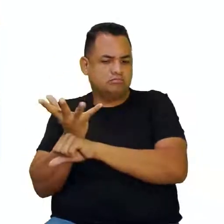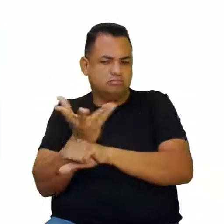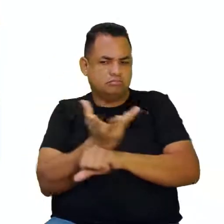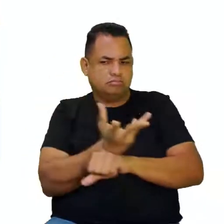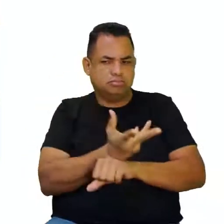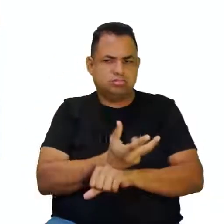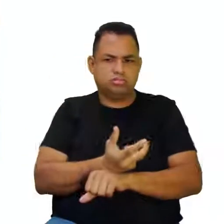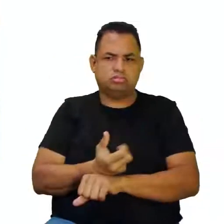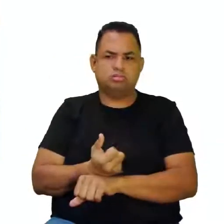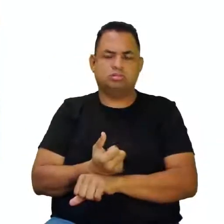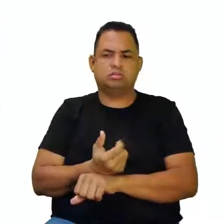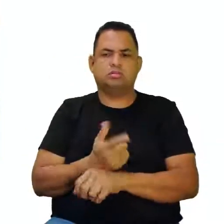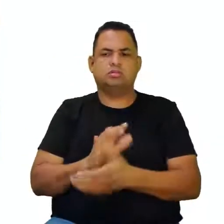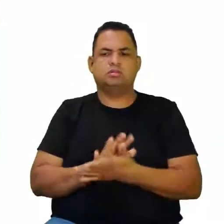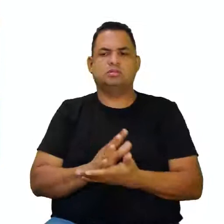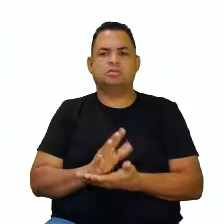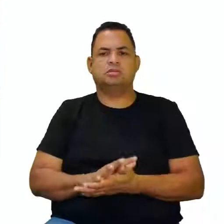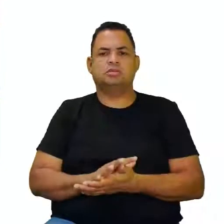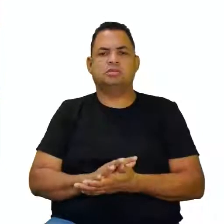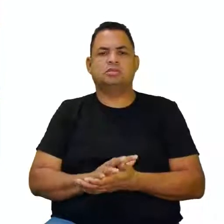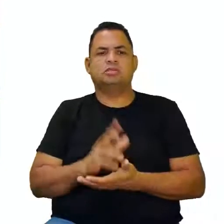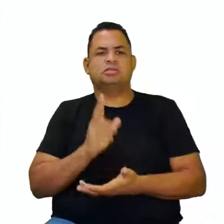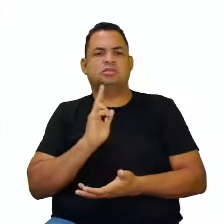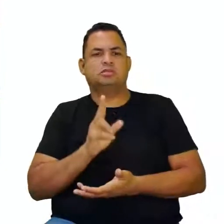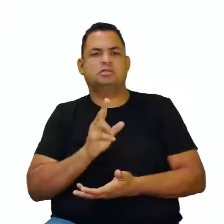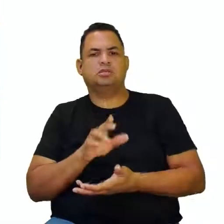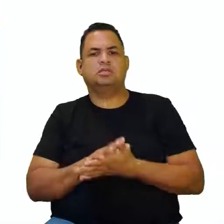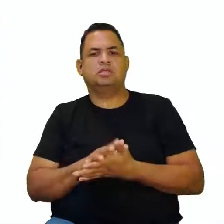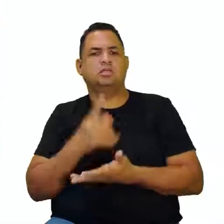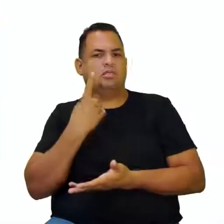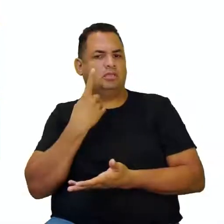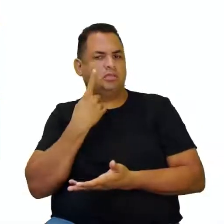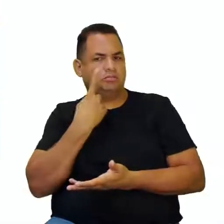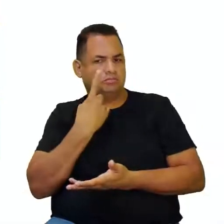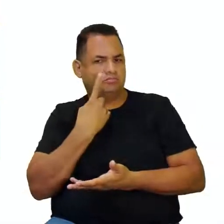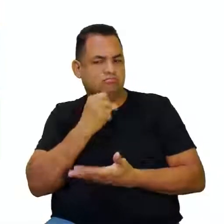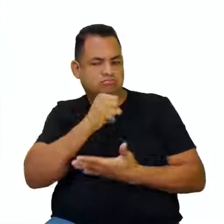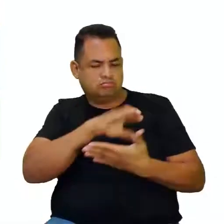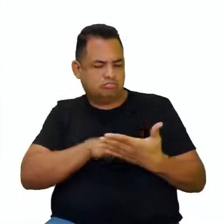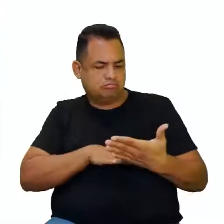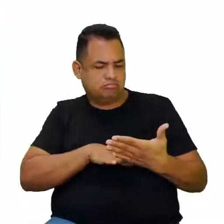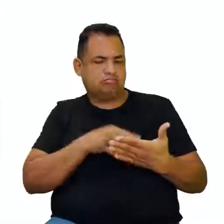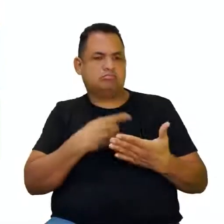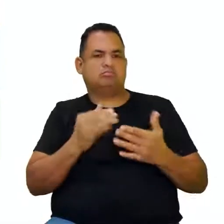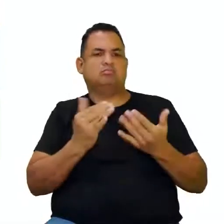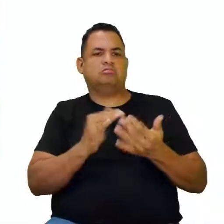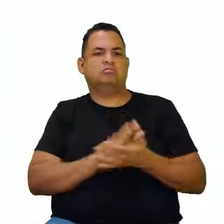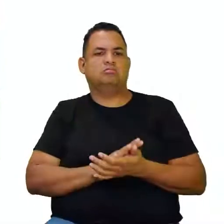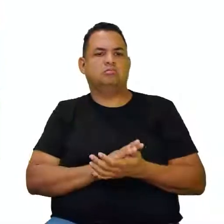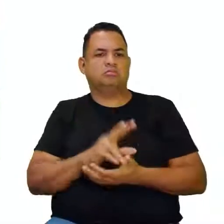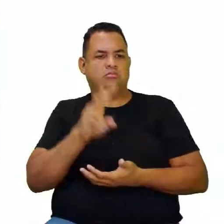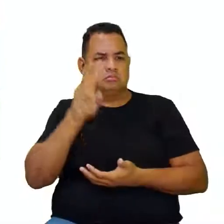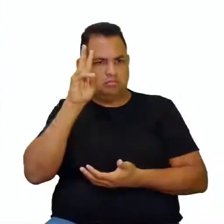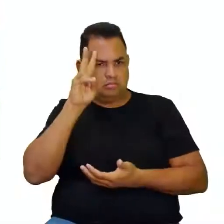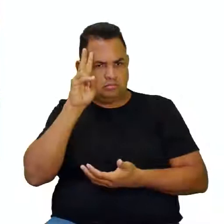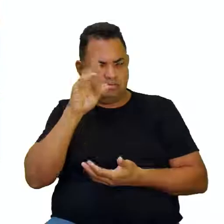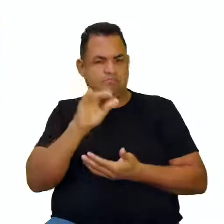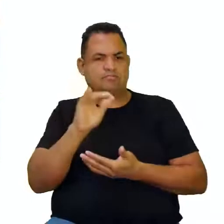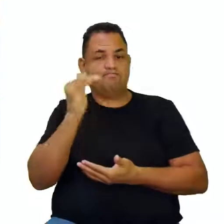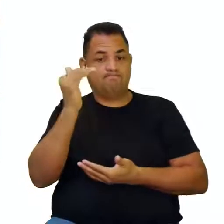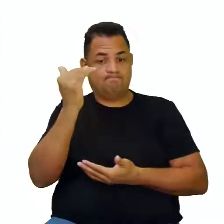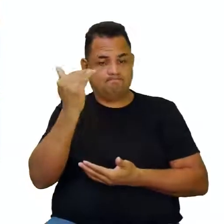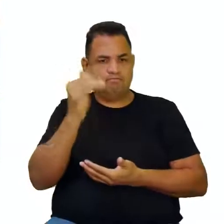interdisciplinaridade. Sempre leia com a devida atenção os enunciados e as alternativas. Lembre-se, fique